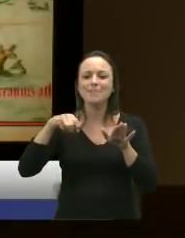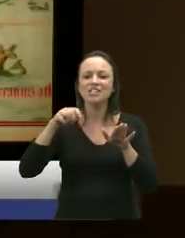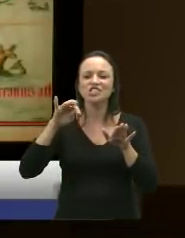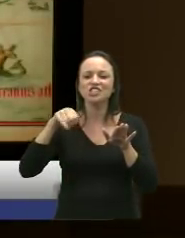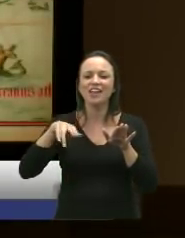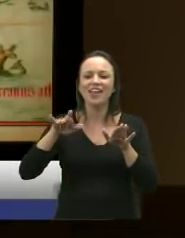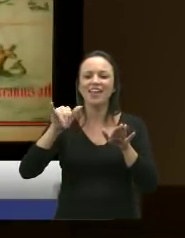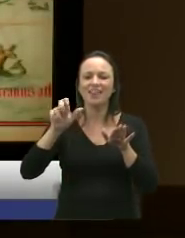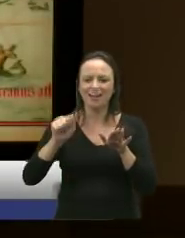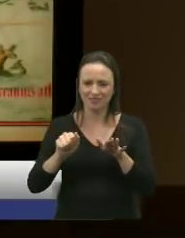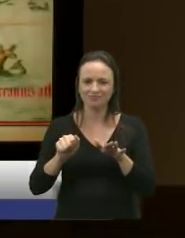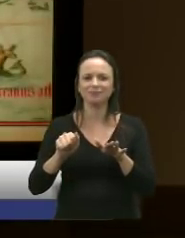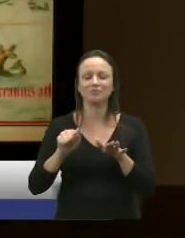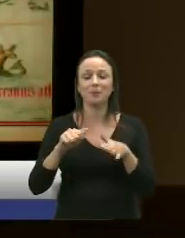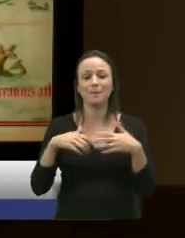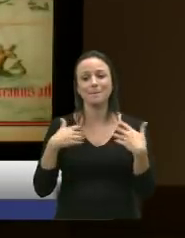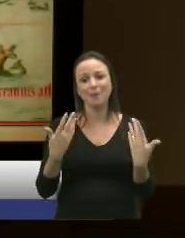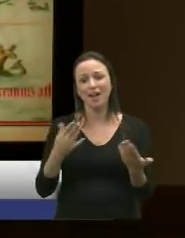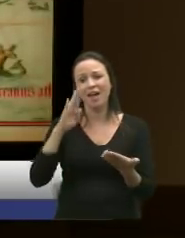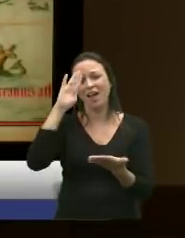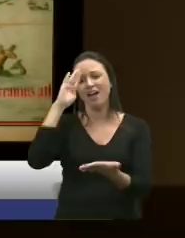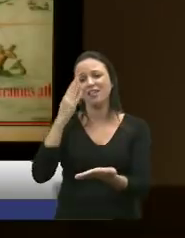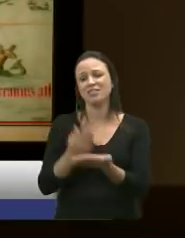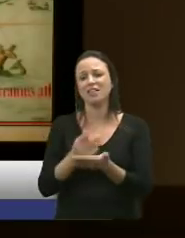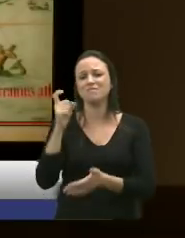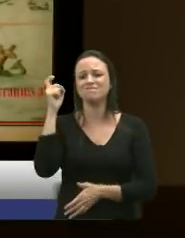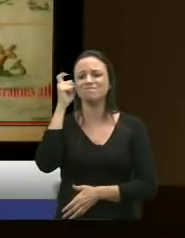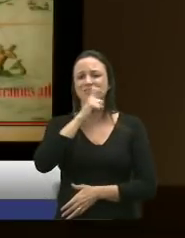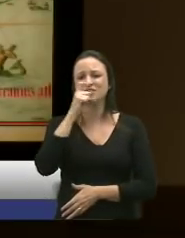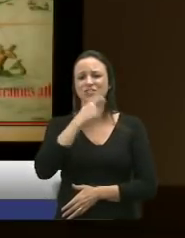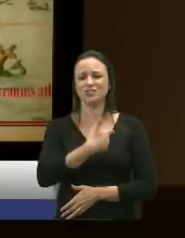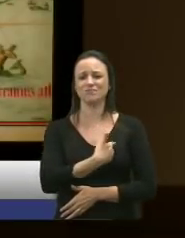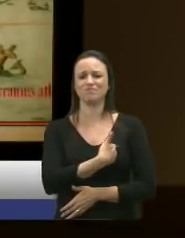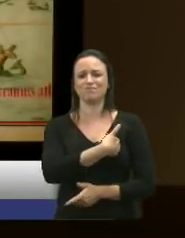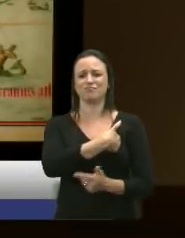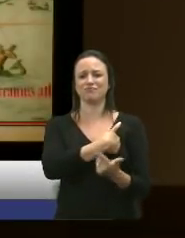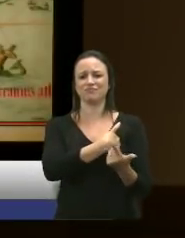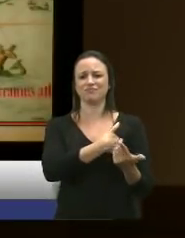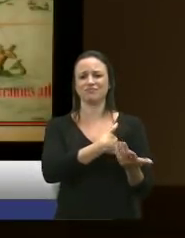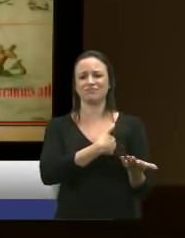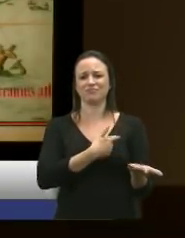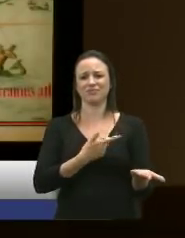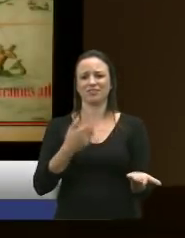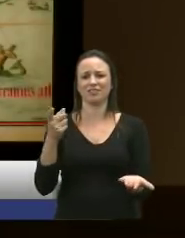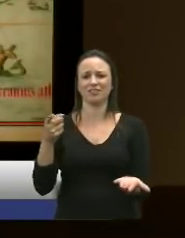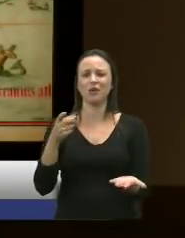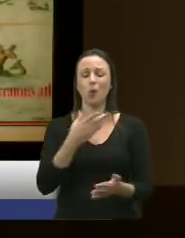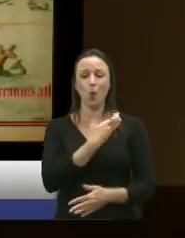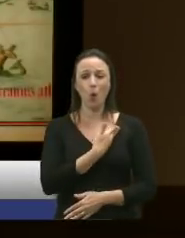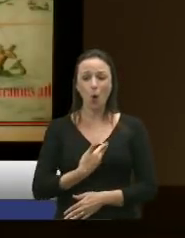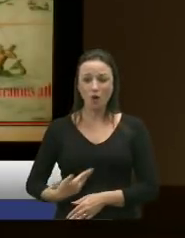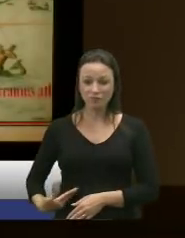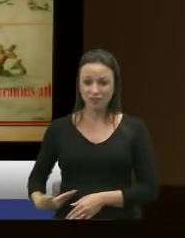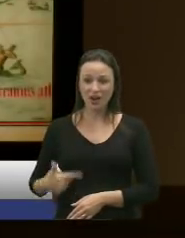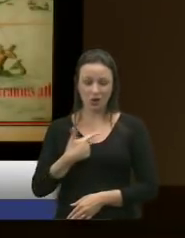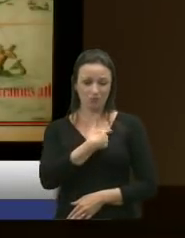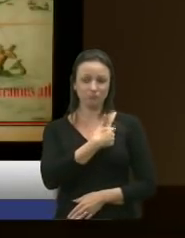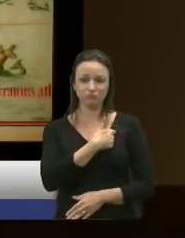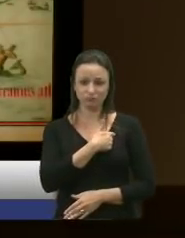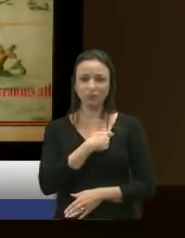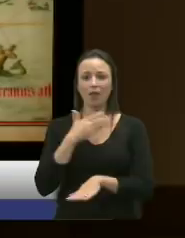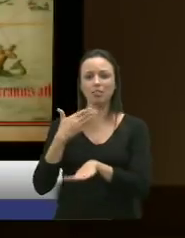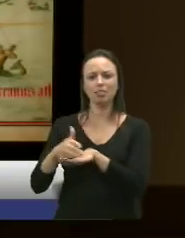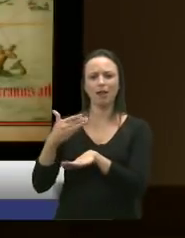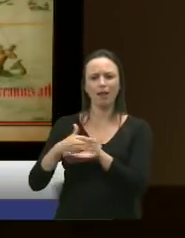Infelizmente, acreditaram nas mentiras do Getúlio. O Getúlio chegou a treinar, o governo de Getúlio chegou a treinar pessoas radialistas com